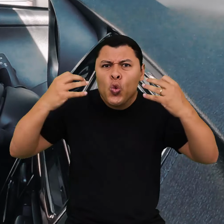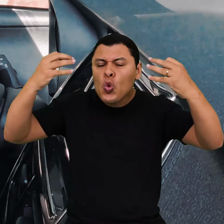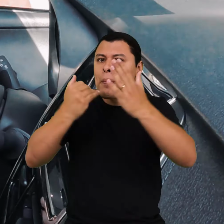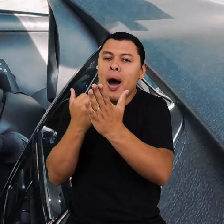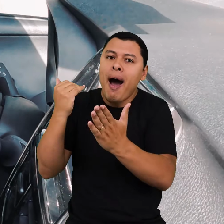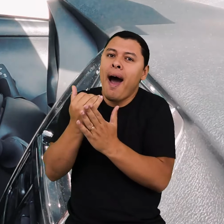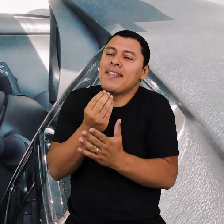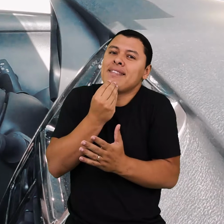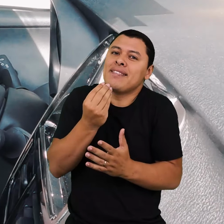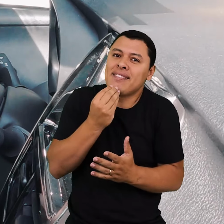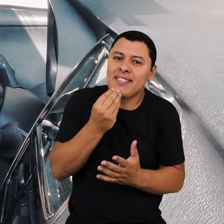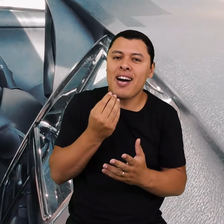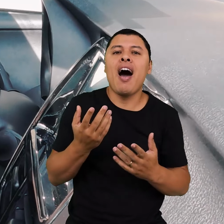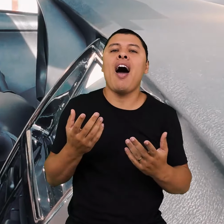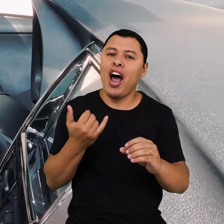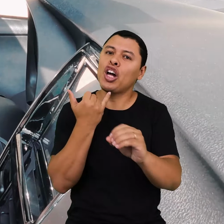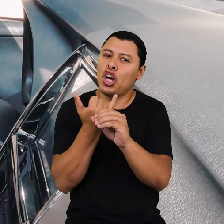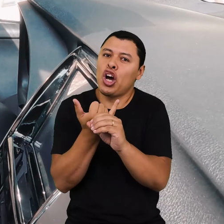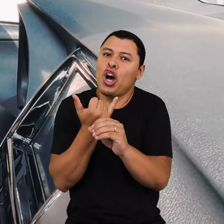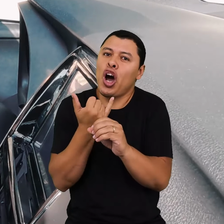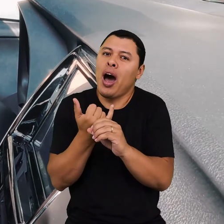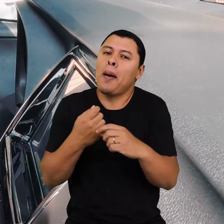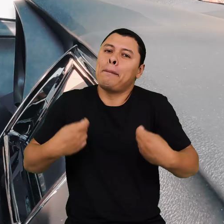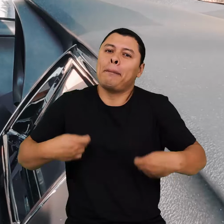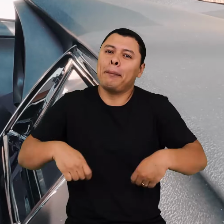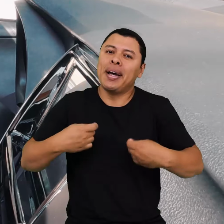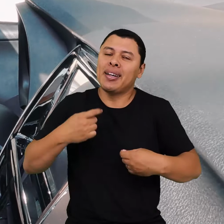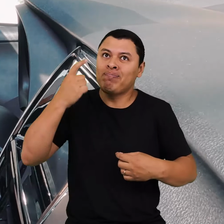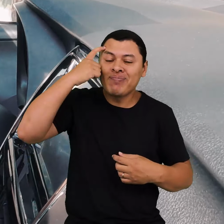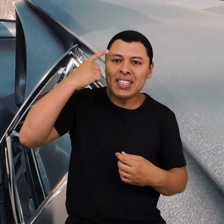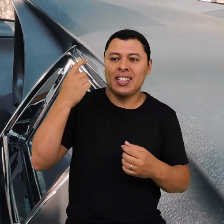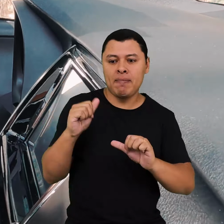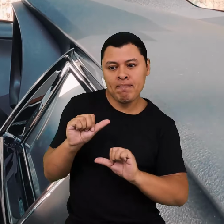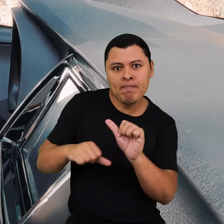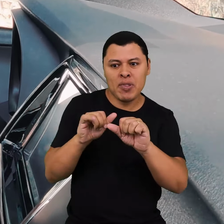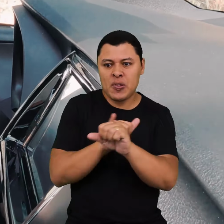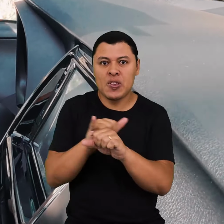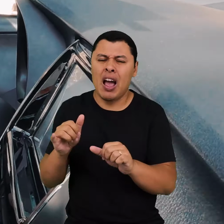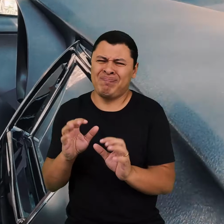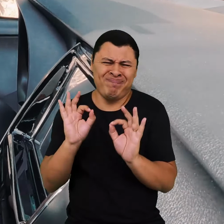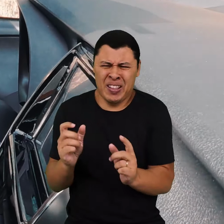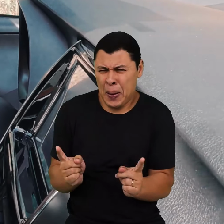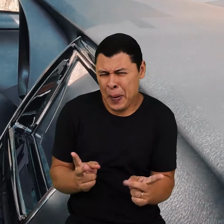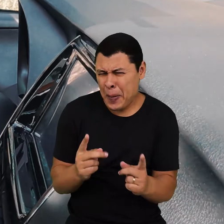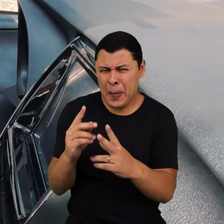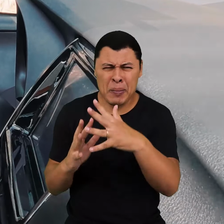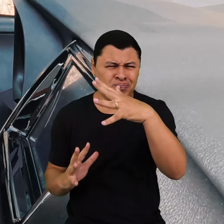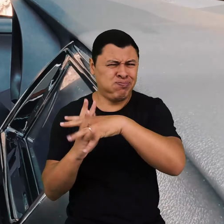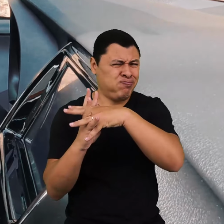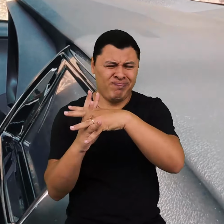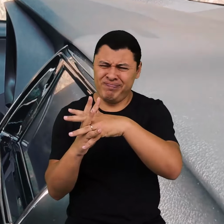né? Quem sabe com isso a Toyota ia conseguir até uma tranquilidade maior, já está liderando ali, considerando